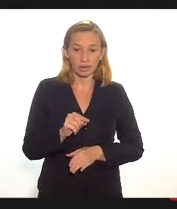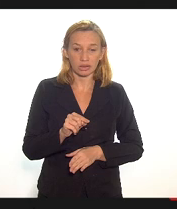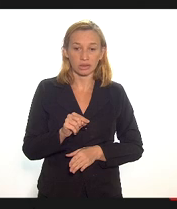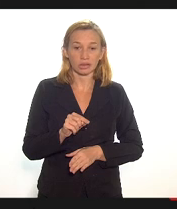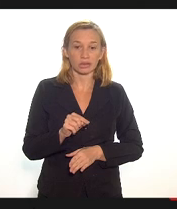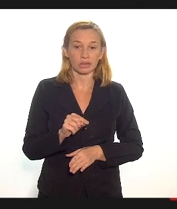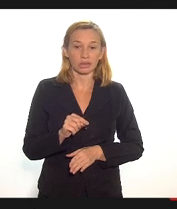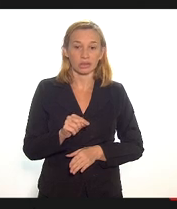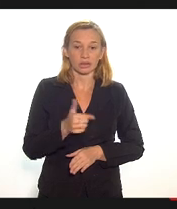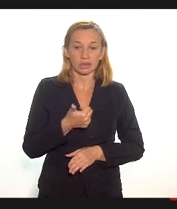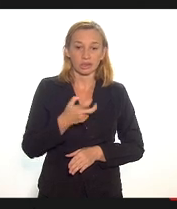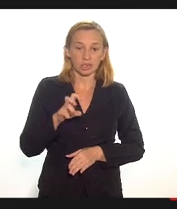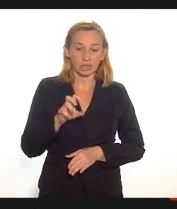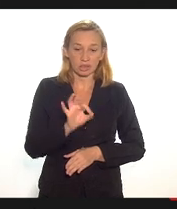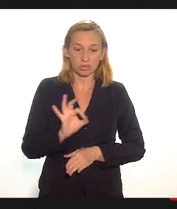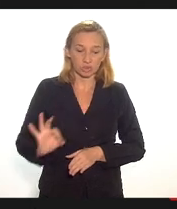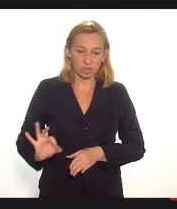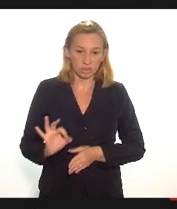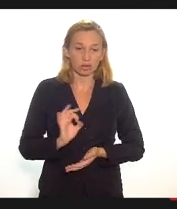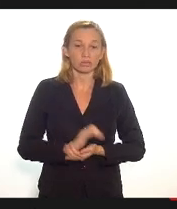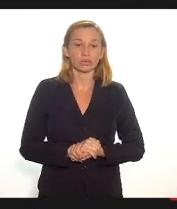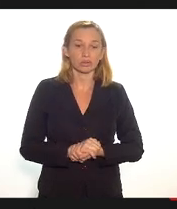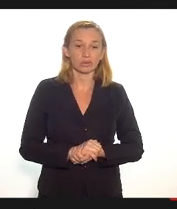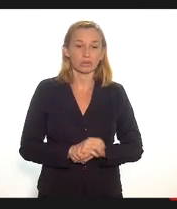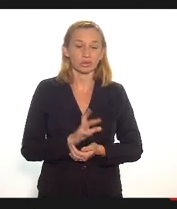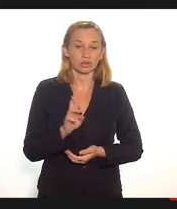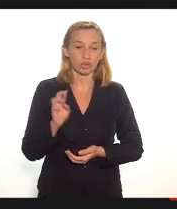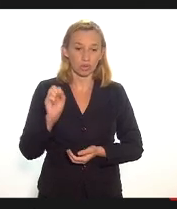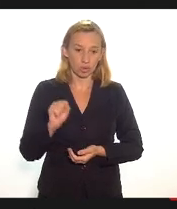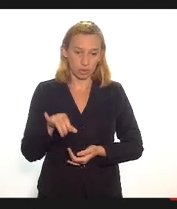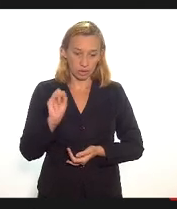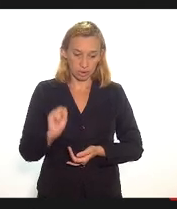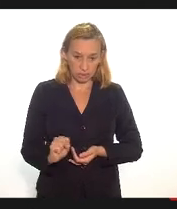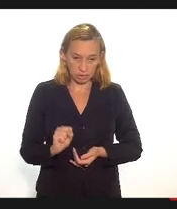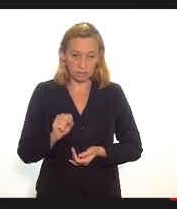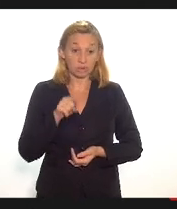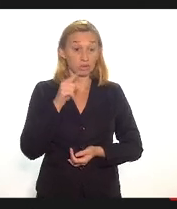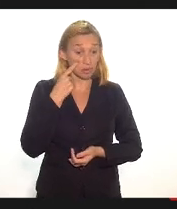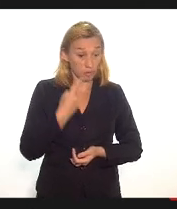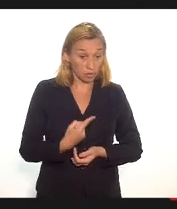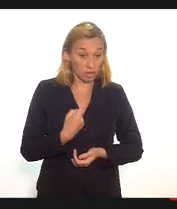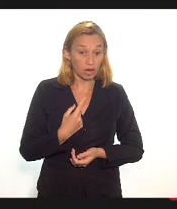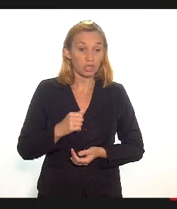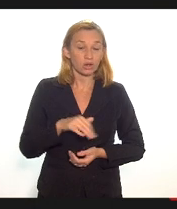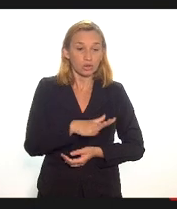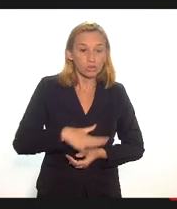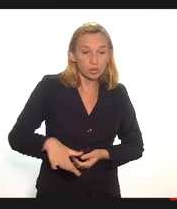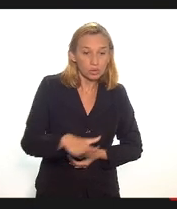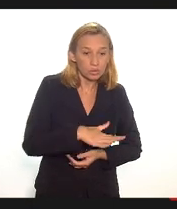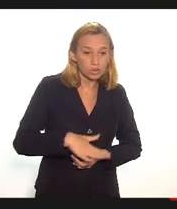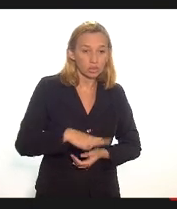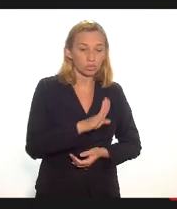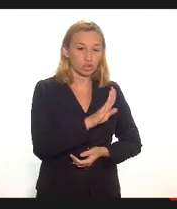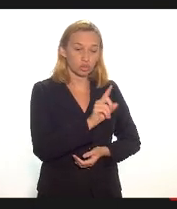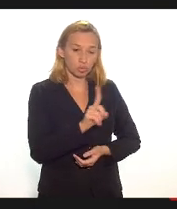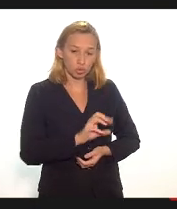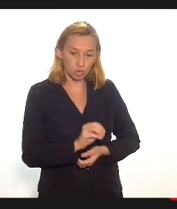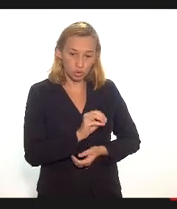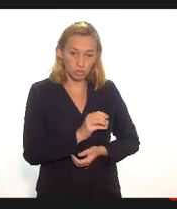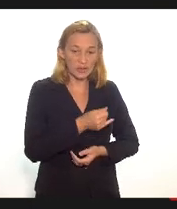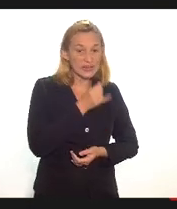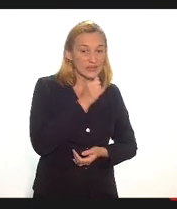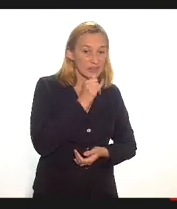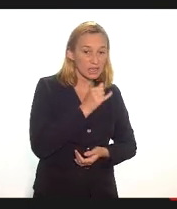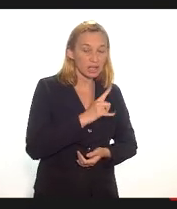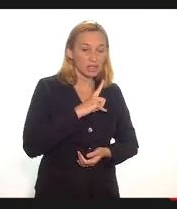tem 15% de royalties. Então, você veja que no campo de Búzios, por exemplo, eu